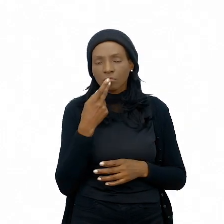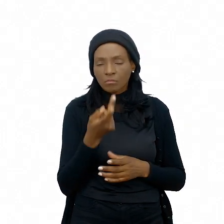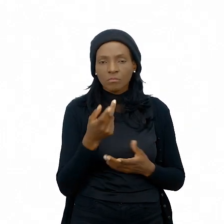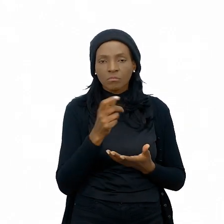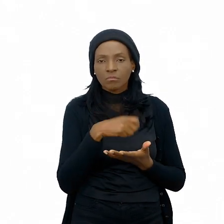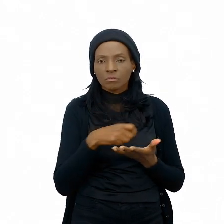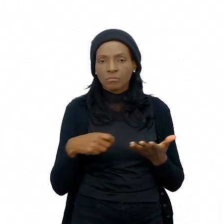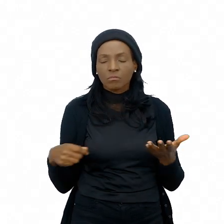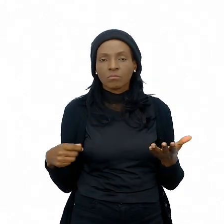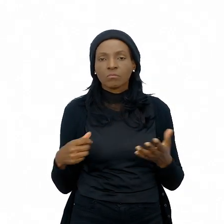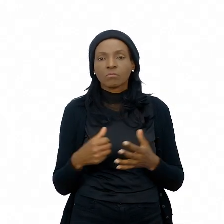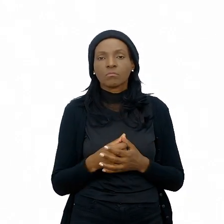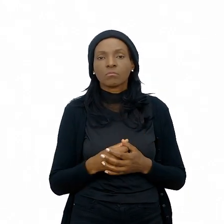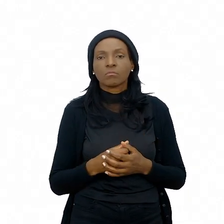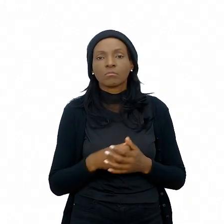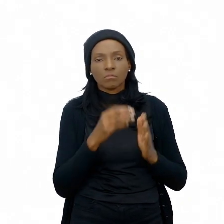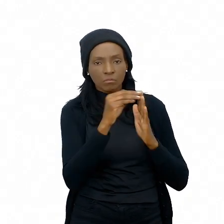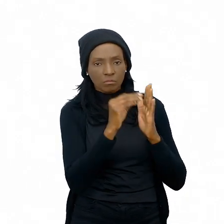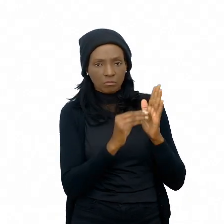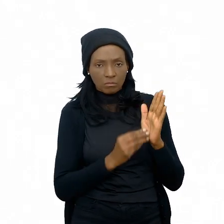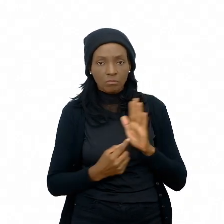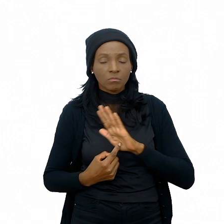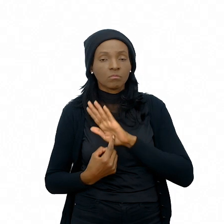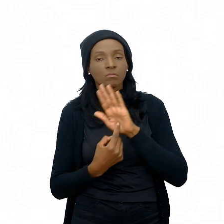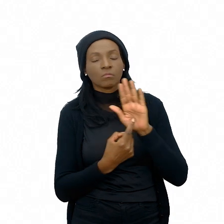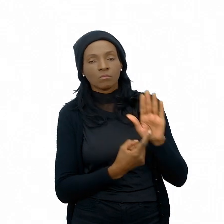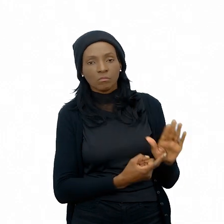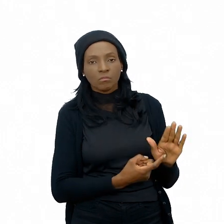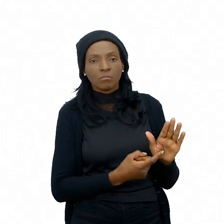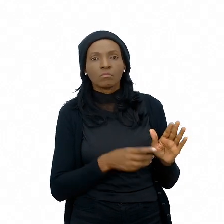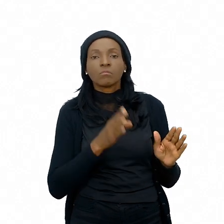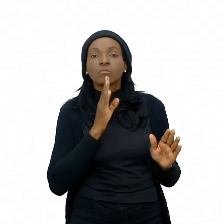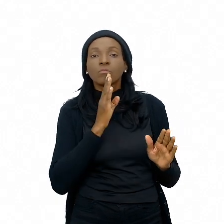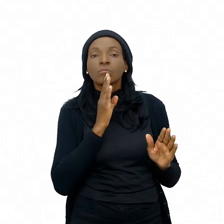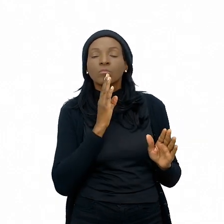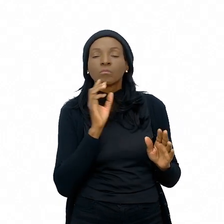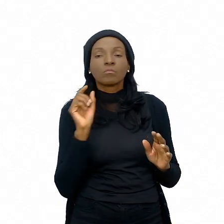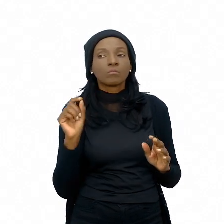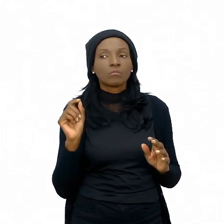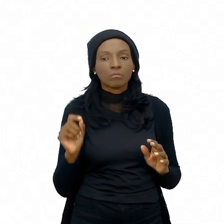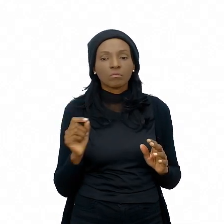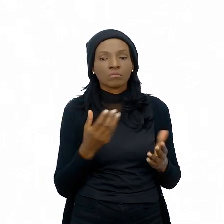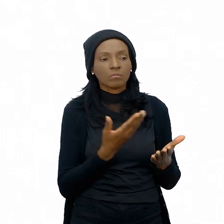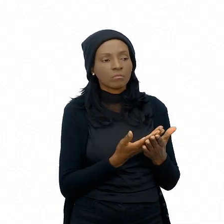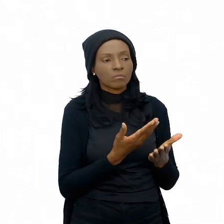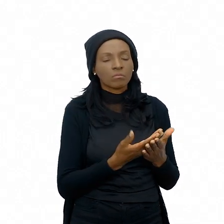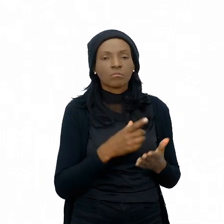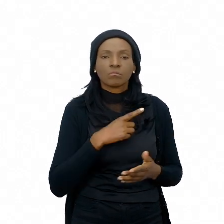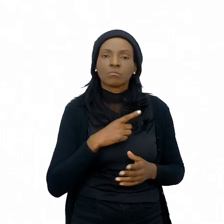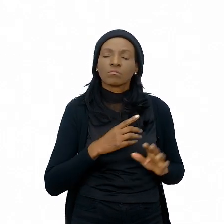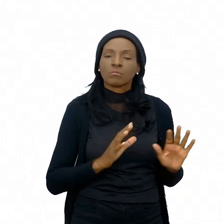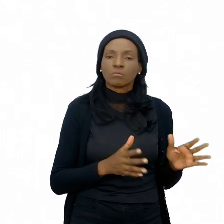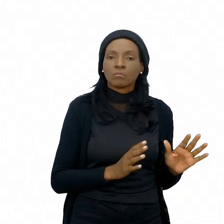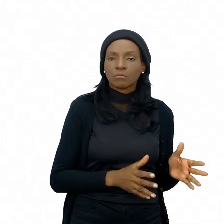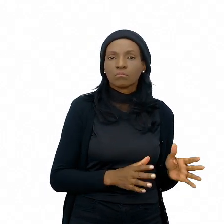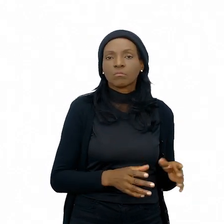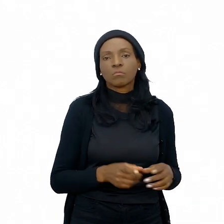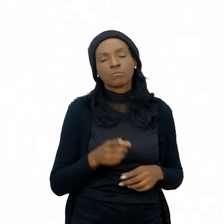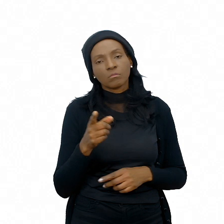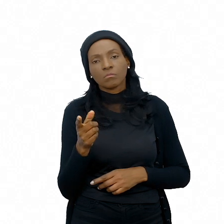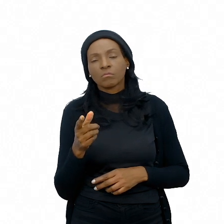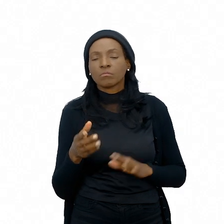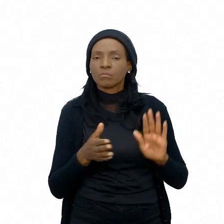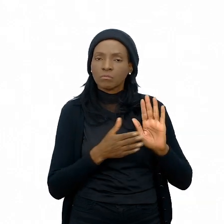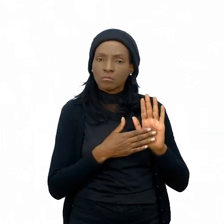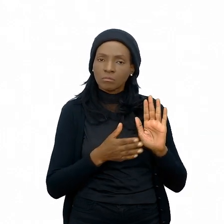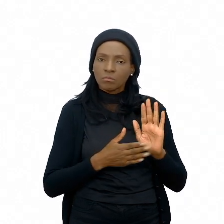Só assim a lista revelará quais são os conhecimentos que os estudantes já possuem, para que você possa